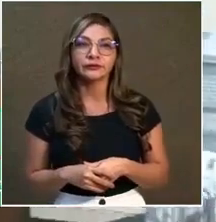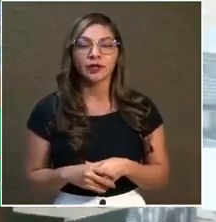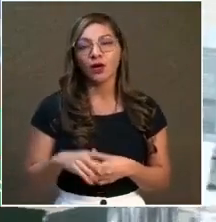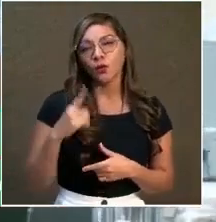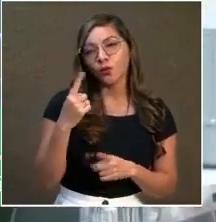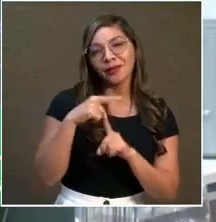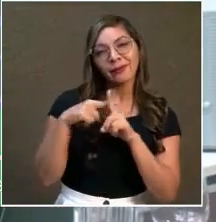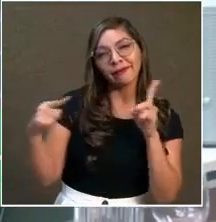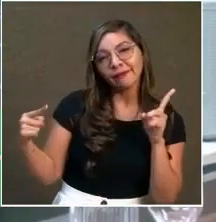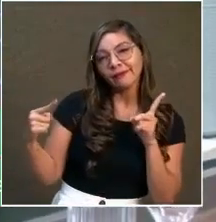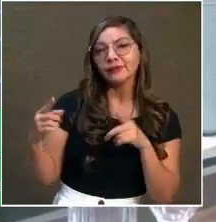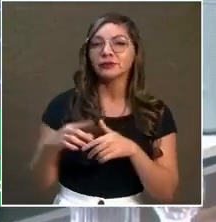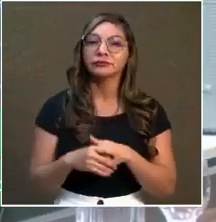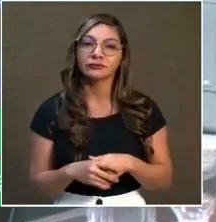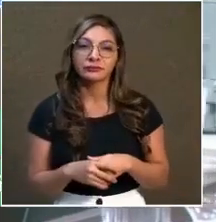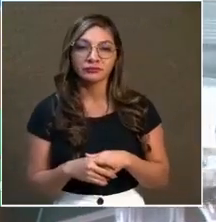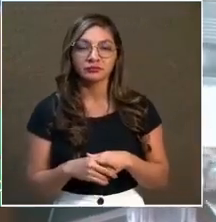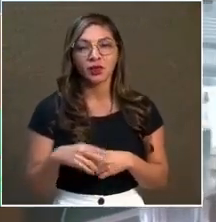1:30,